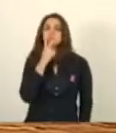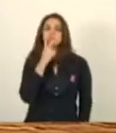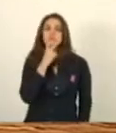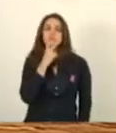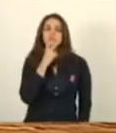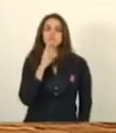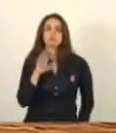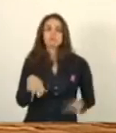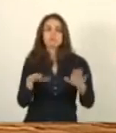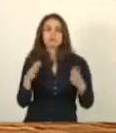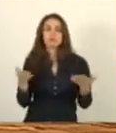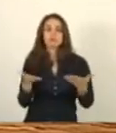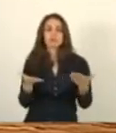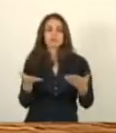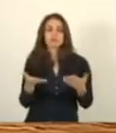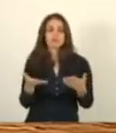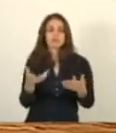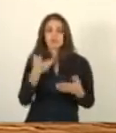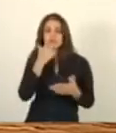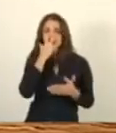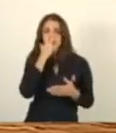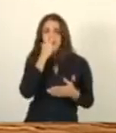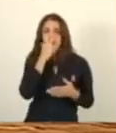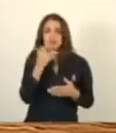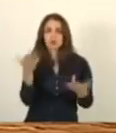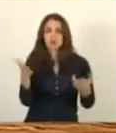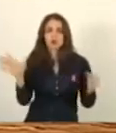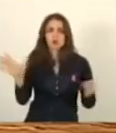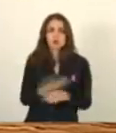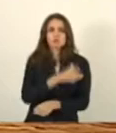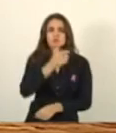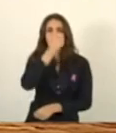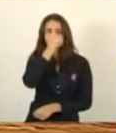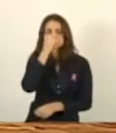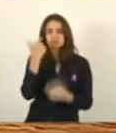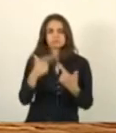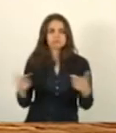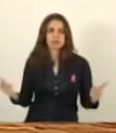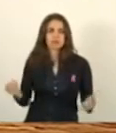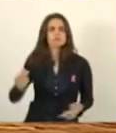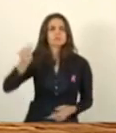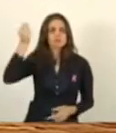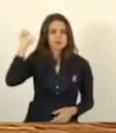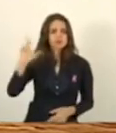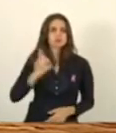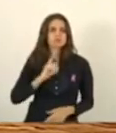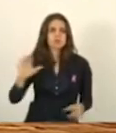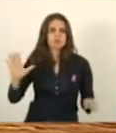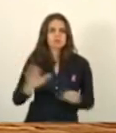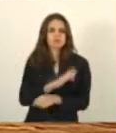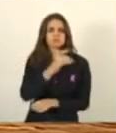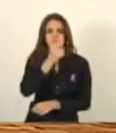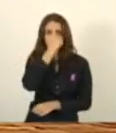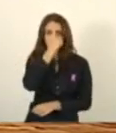dificilmente você vê o corredor do São Lucas entupido de gente como tinha antigamente.